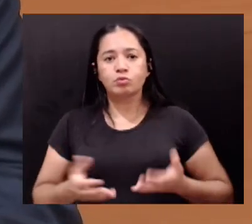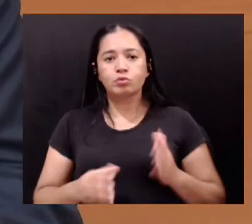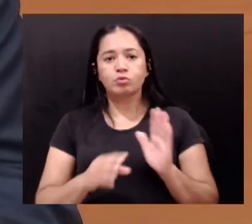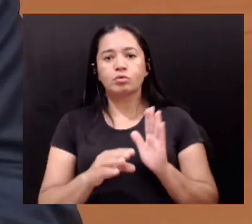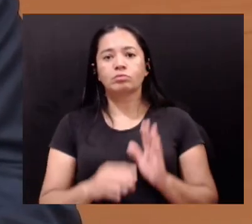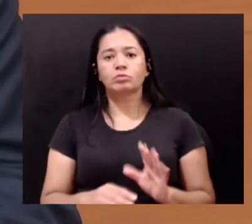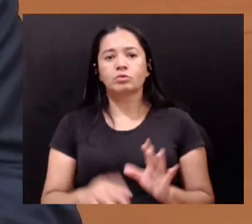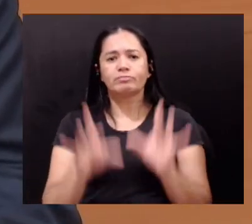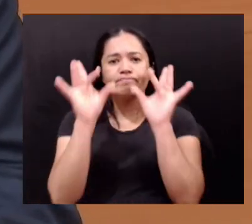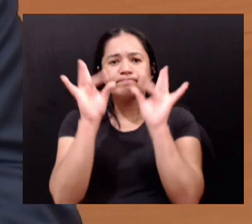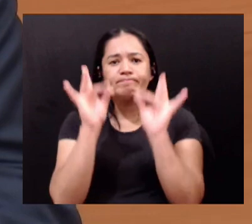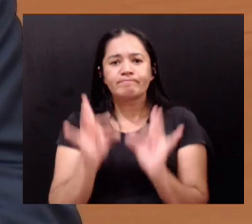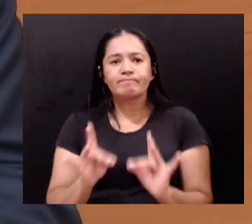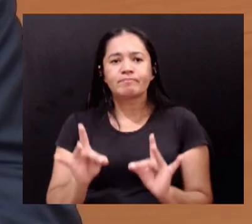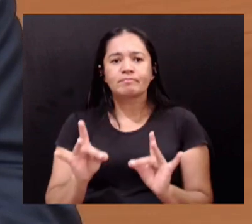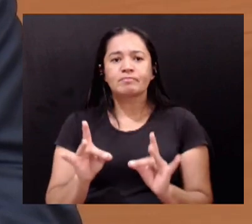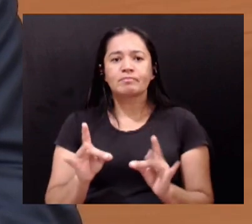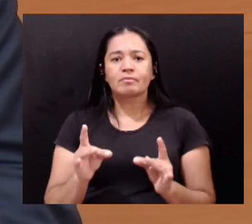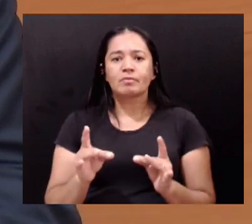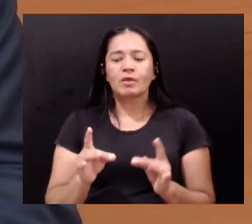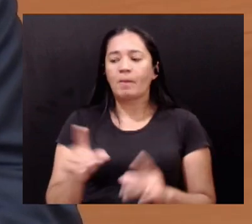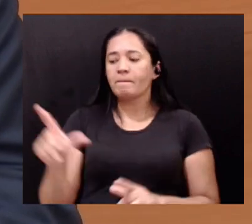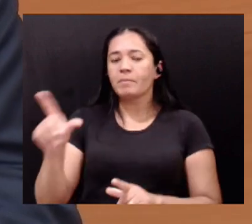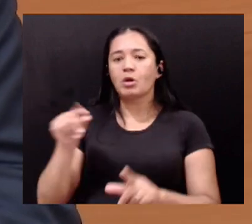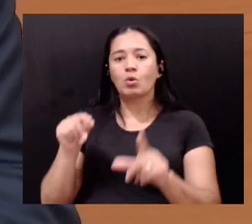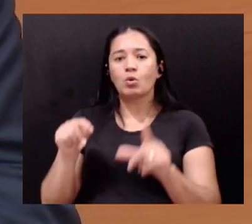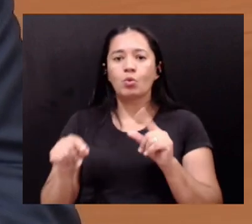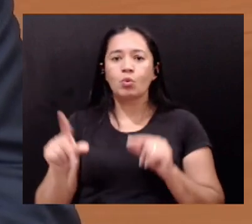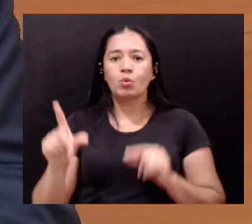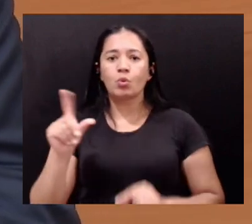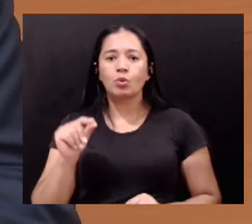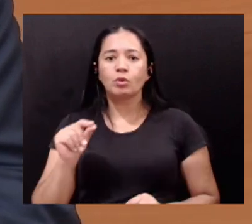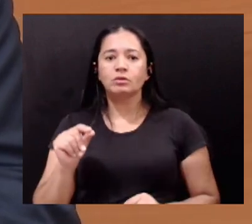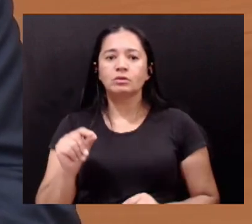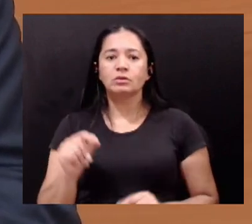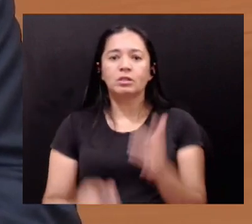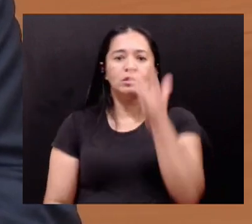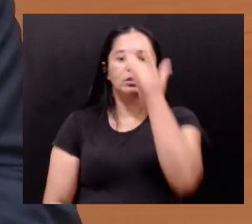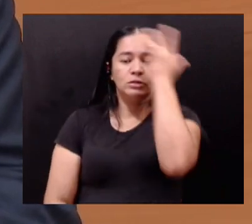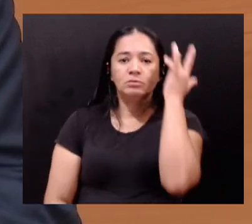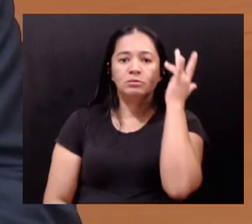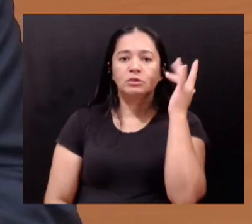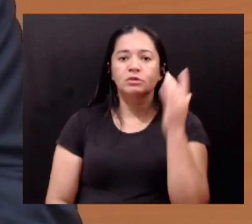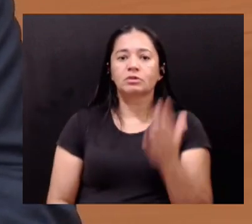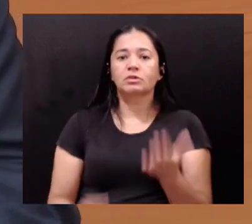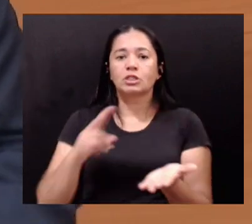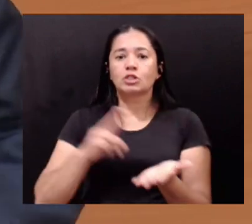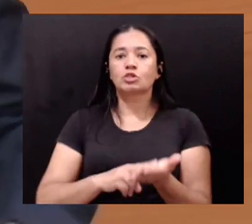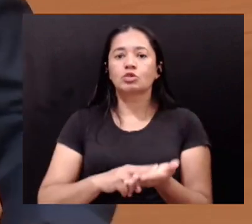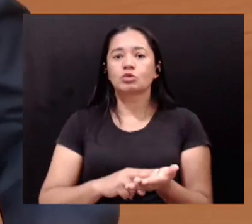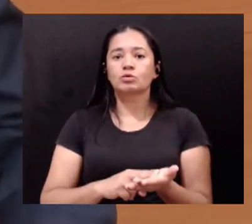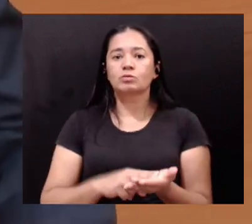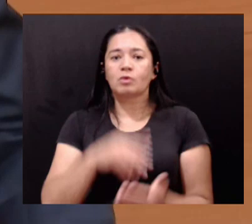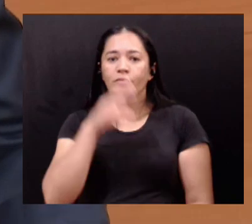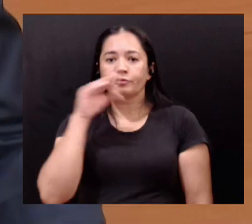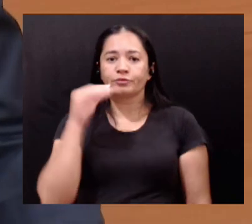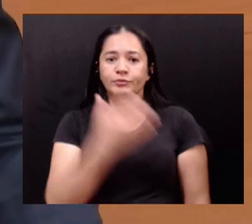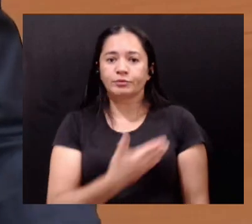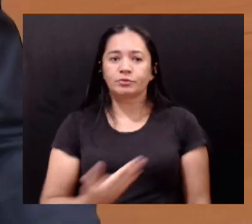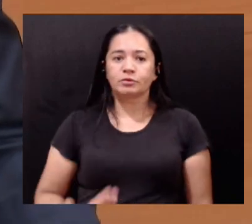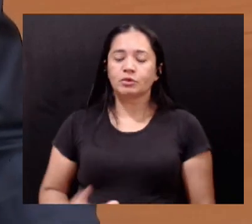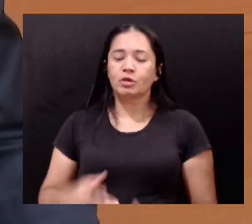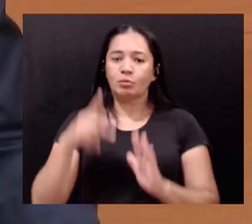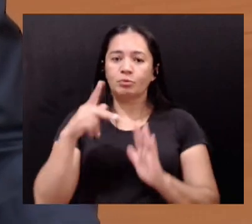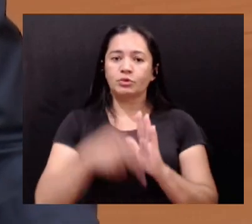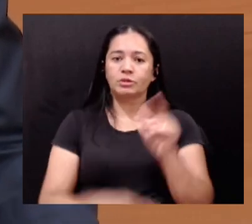para a nomeação das pessoas para cargos públicos, né? Acho que é um projeto interessante, a gente espera que ele seja